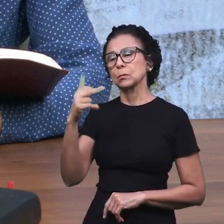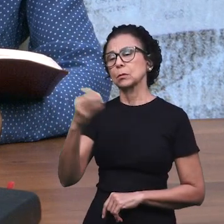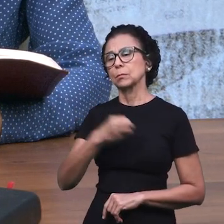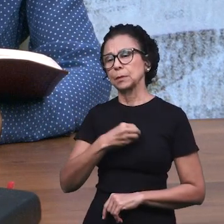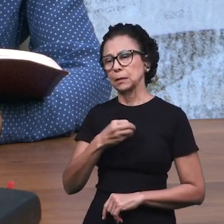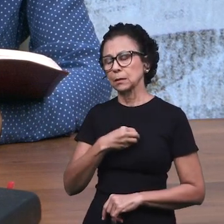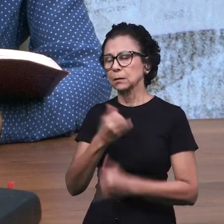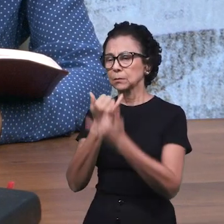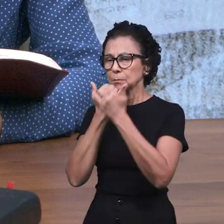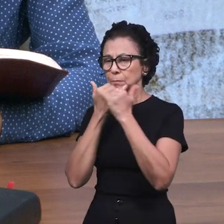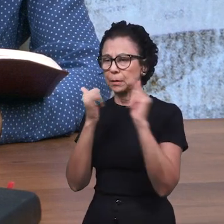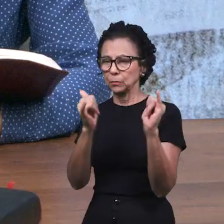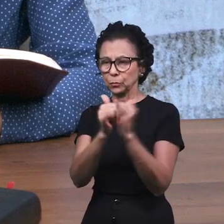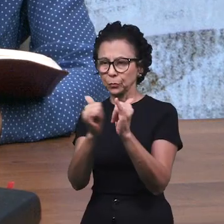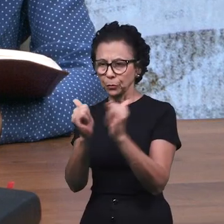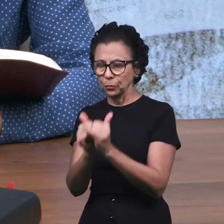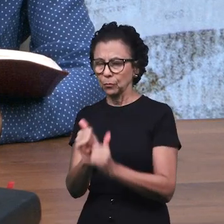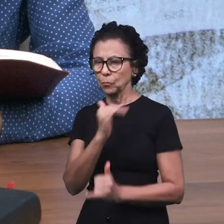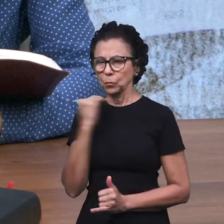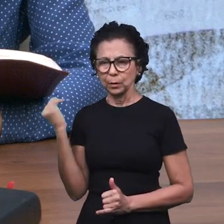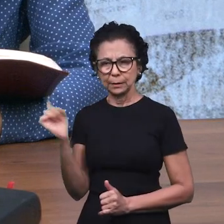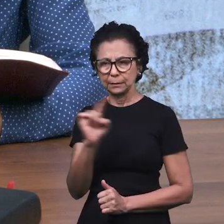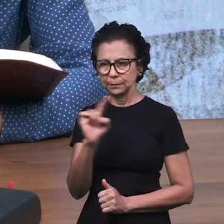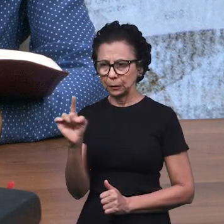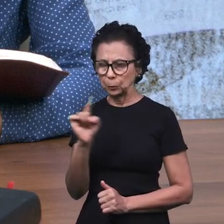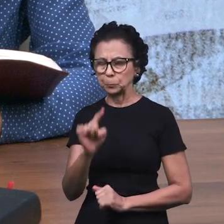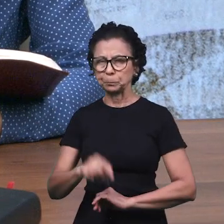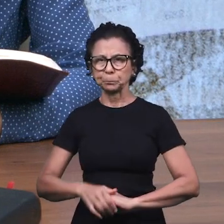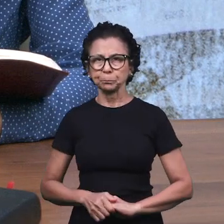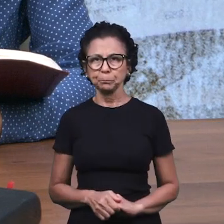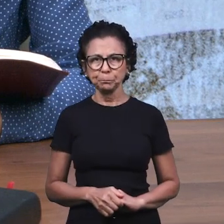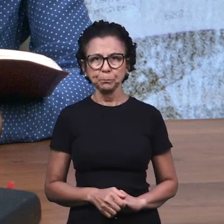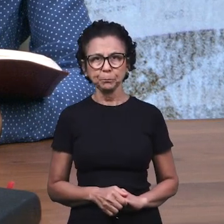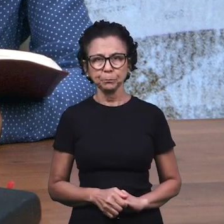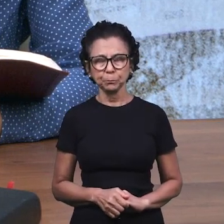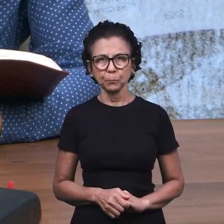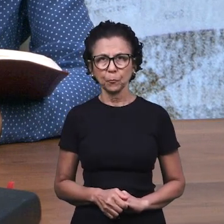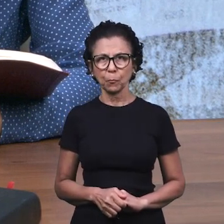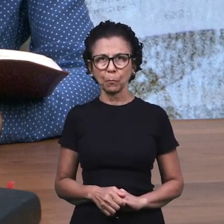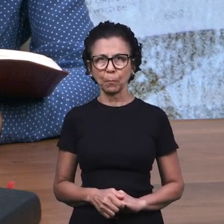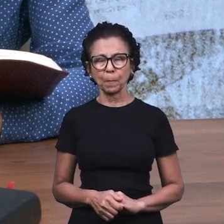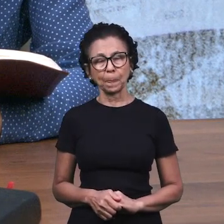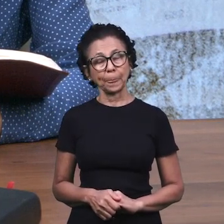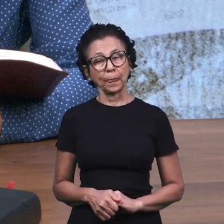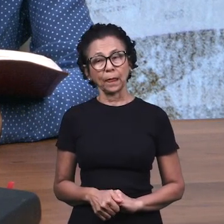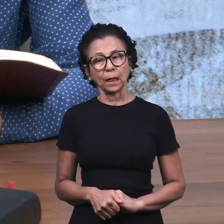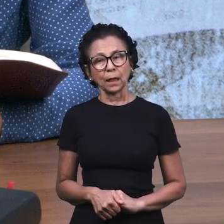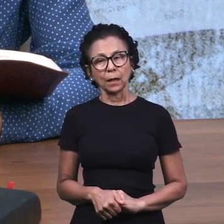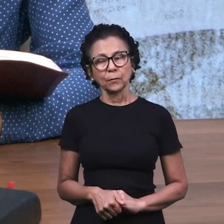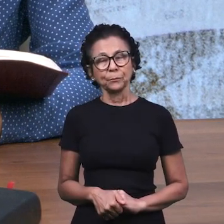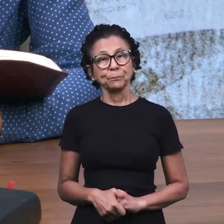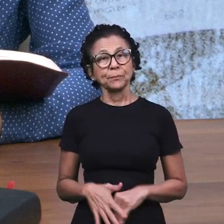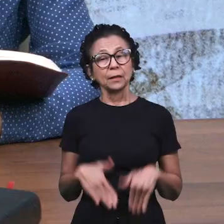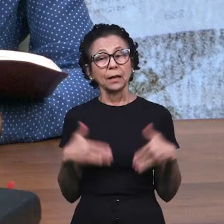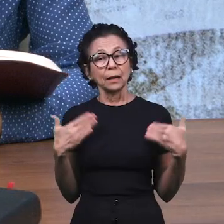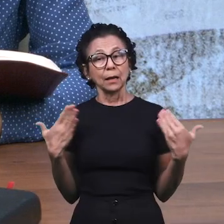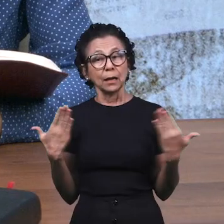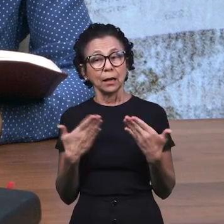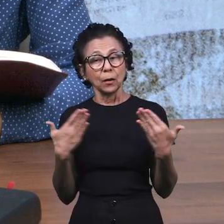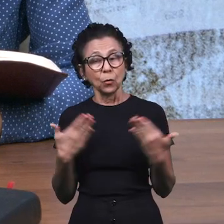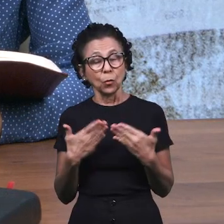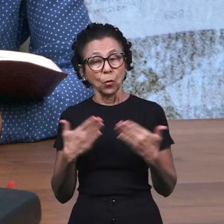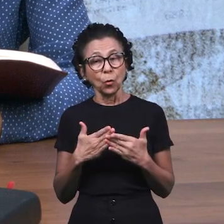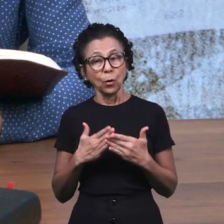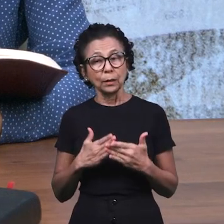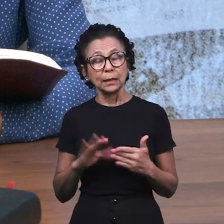morrerás. Todavia, porquanto com este feito deste lugar sobremaneira